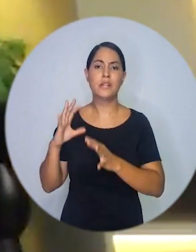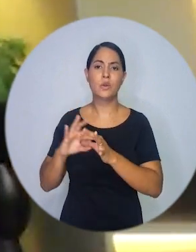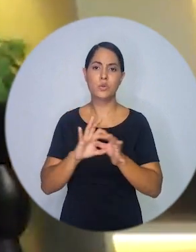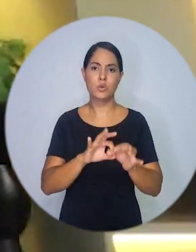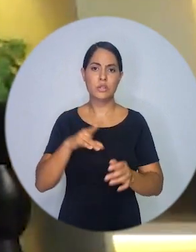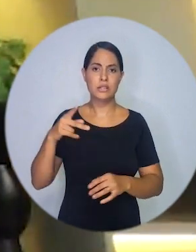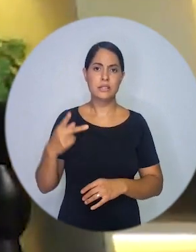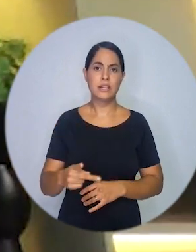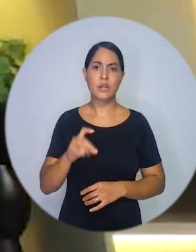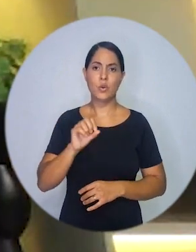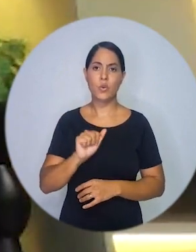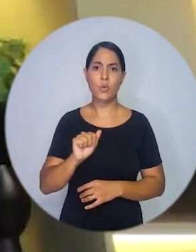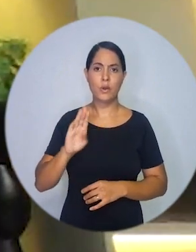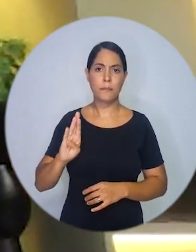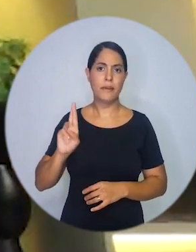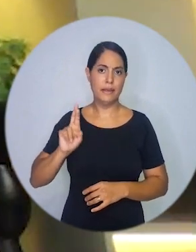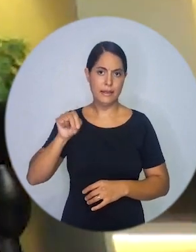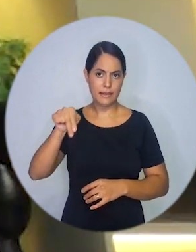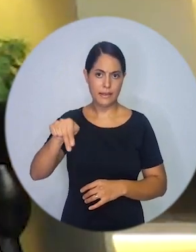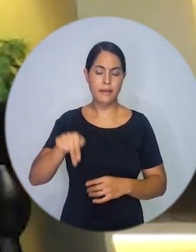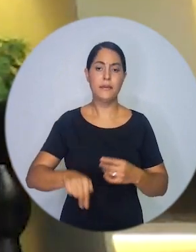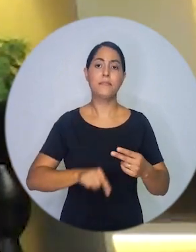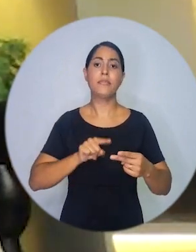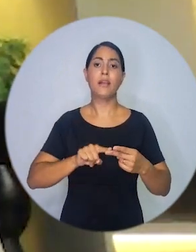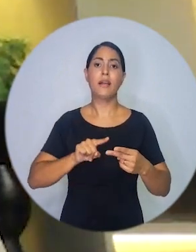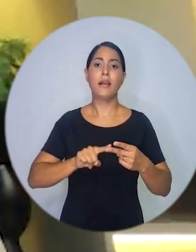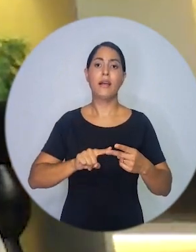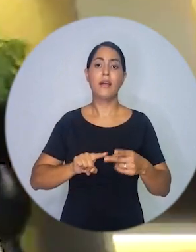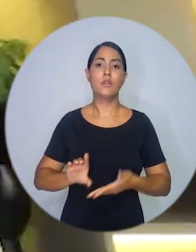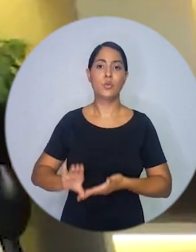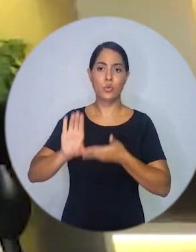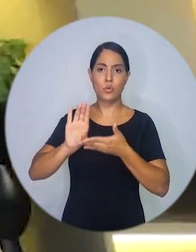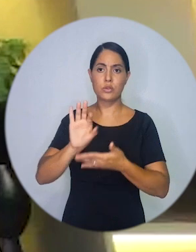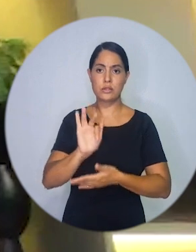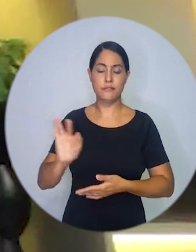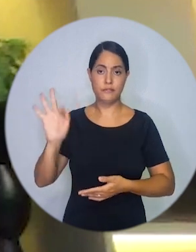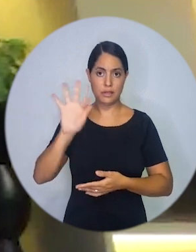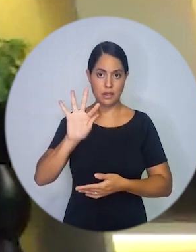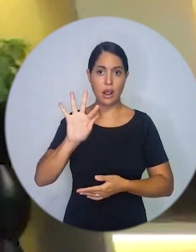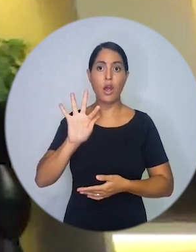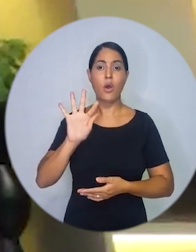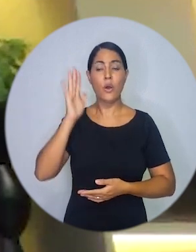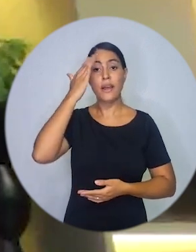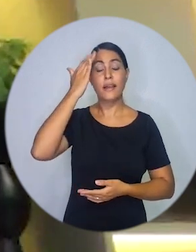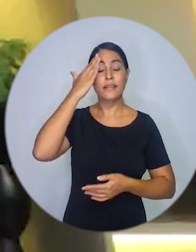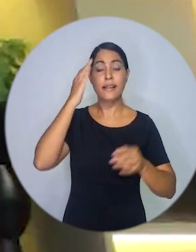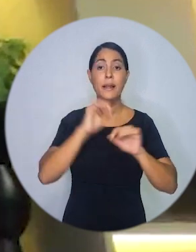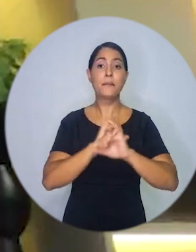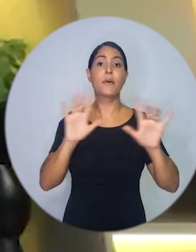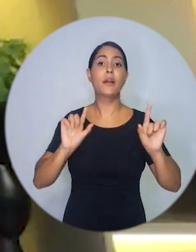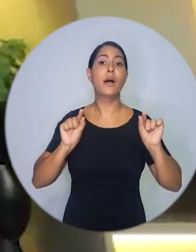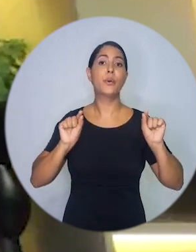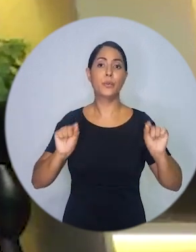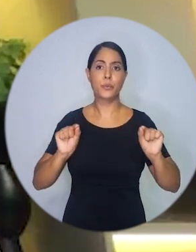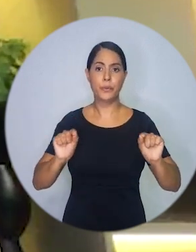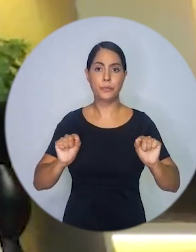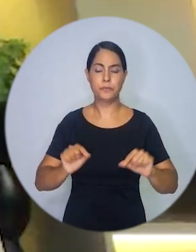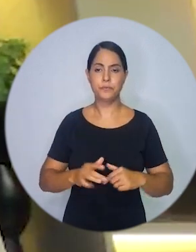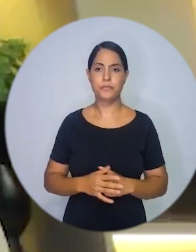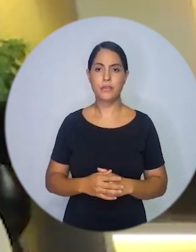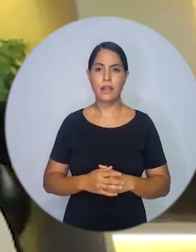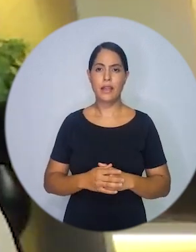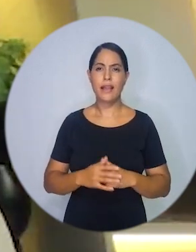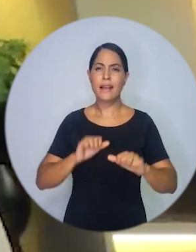OAB daqui do estado do Rio Grande do Norte, quanto o Conselho Federal, entenderam que